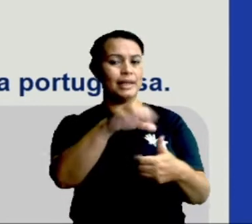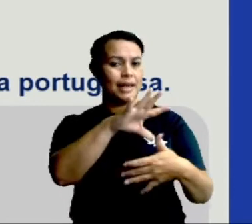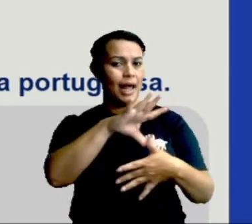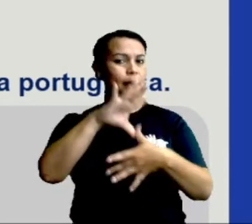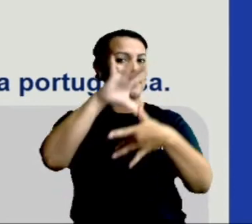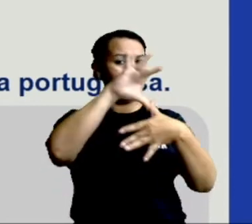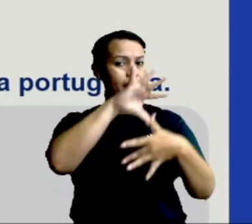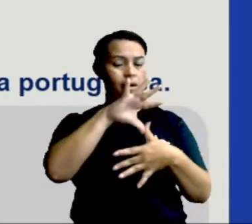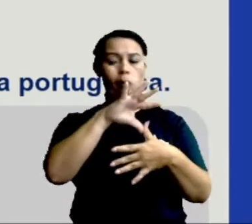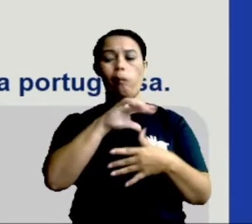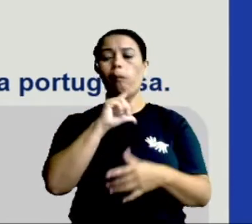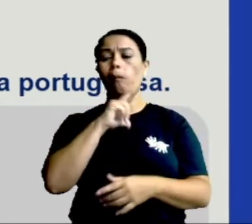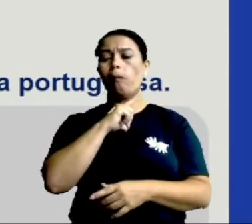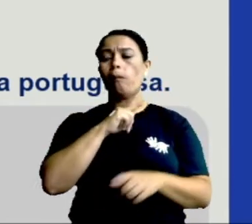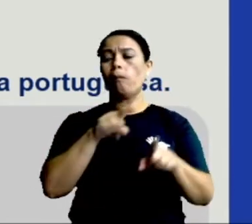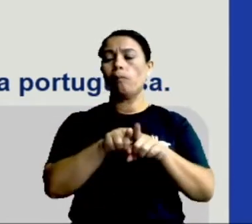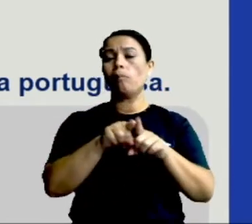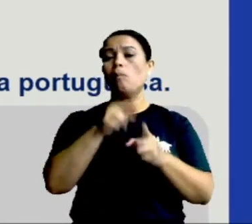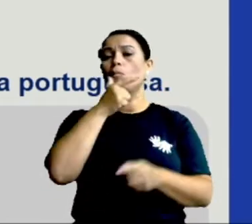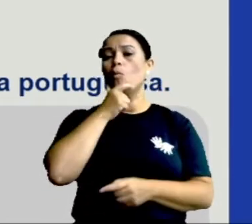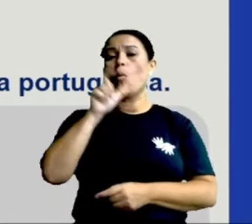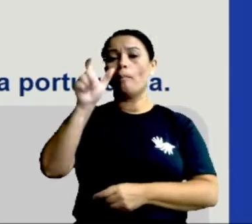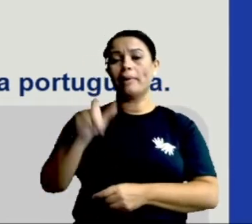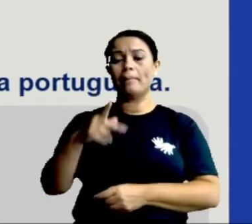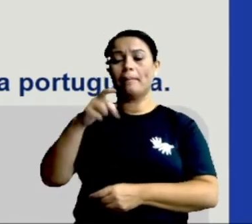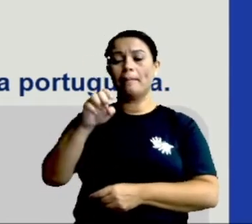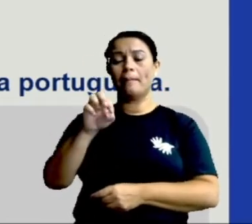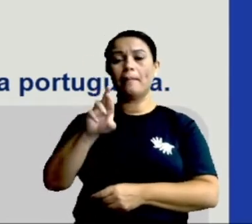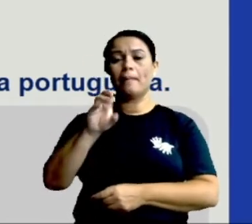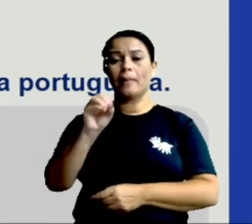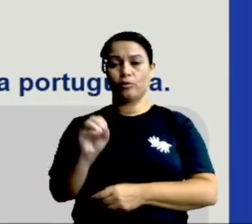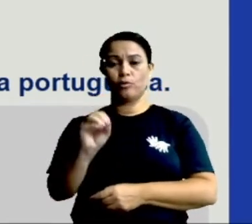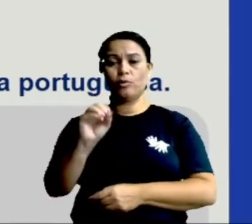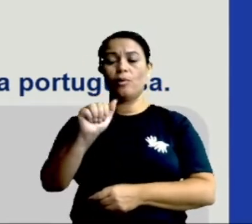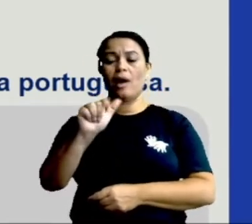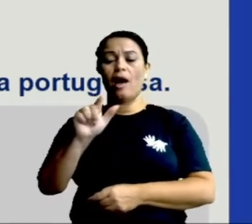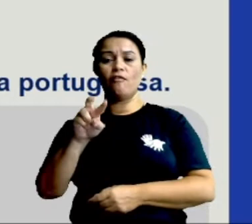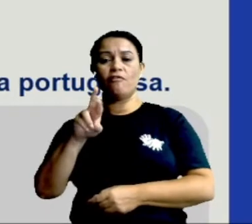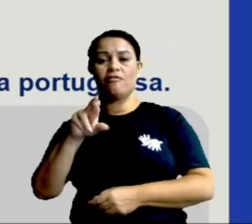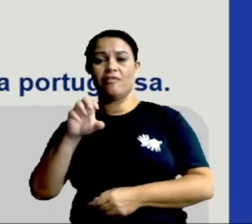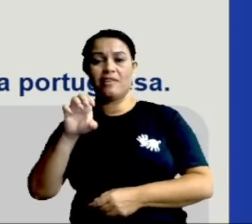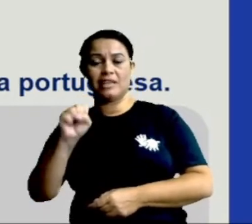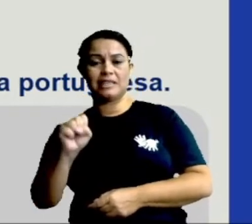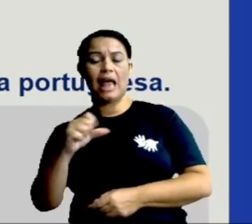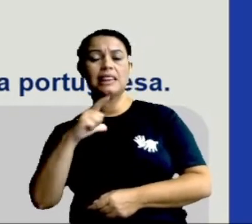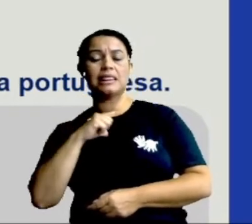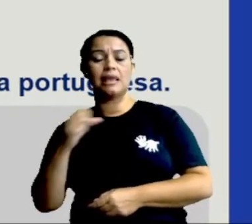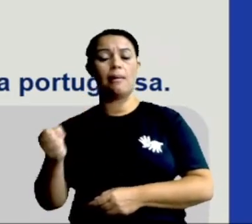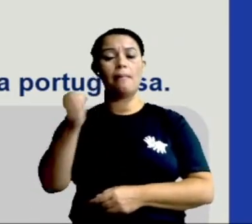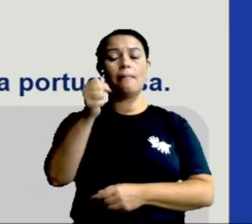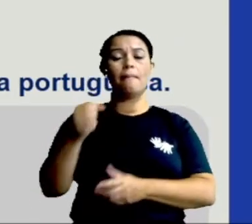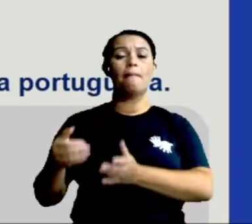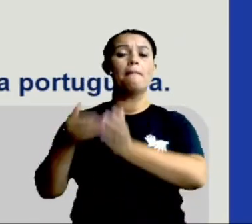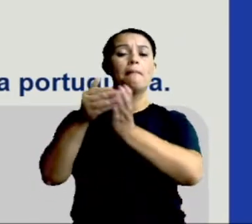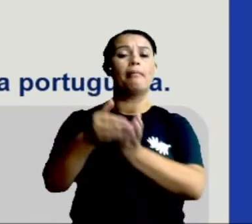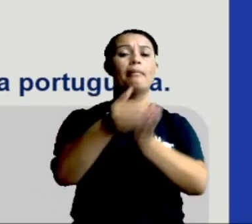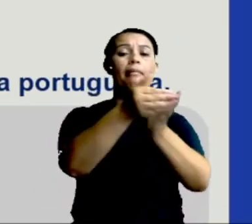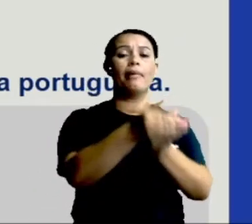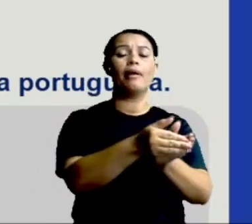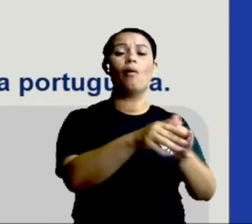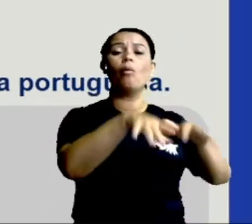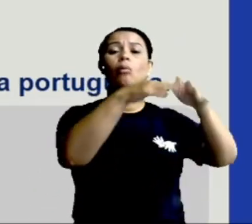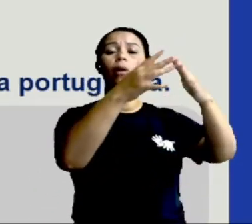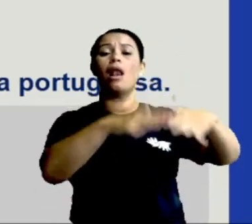E com eles o navegador Pedro Álvares Cabral desembarcou no litoral do território. Logo,